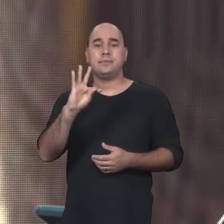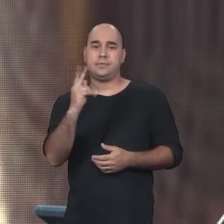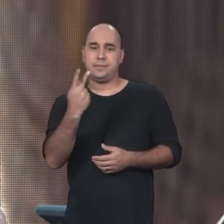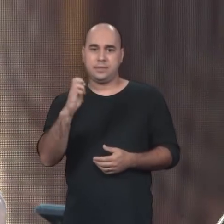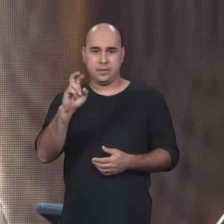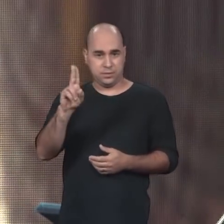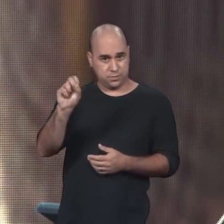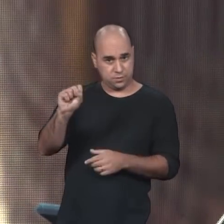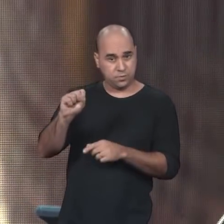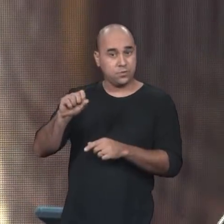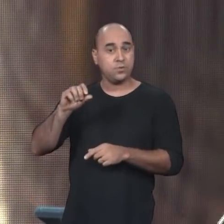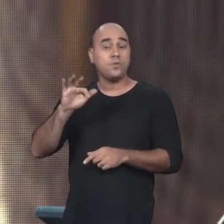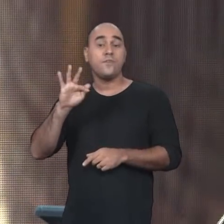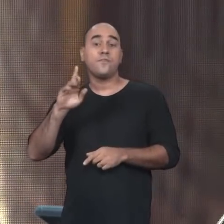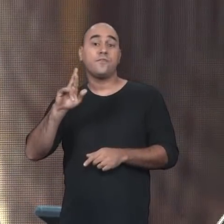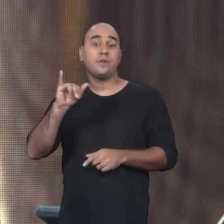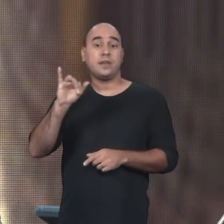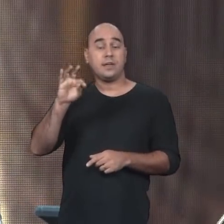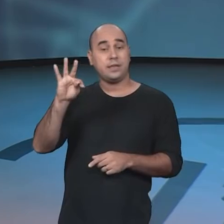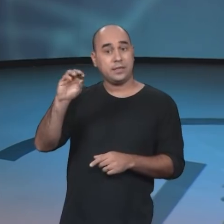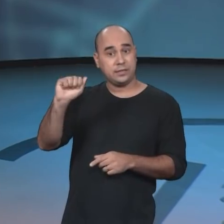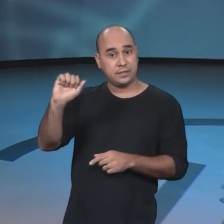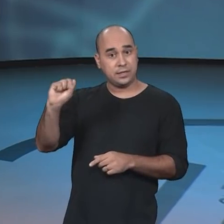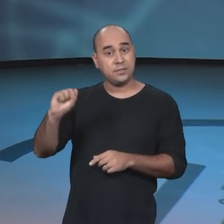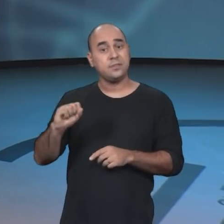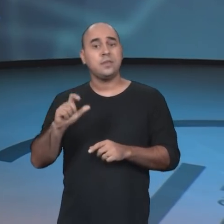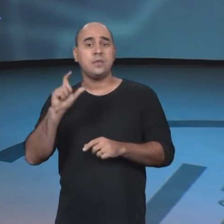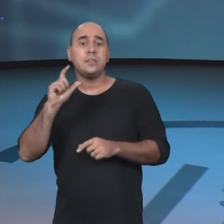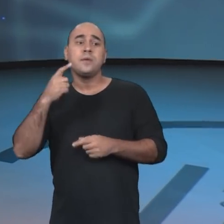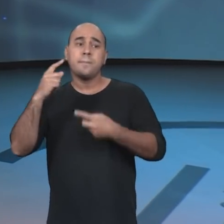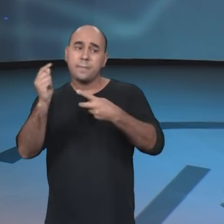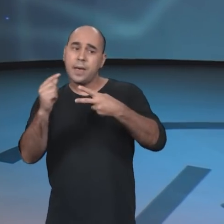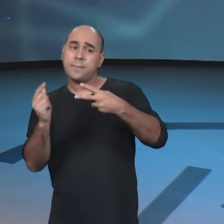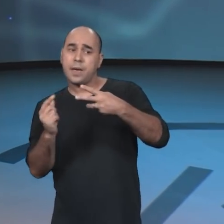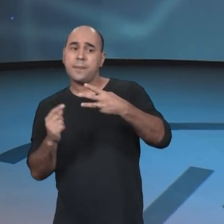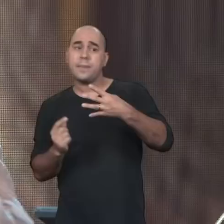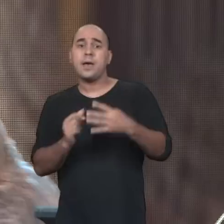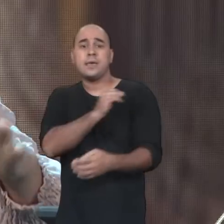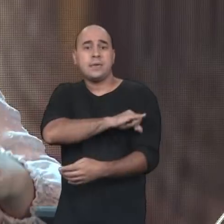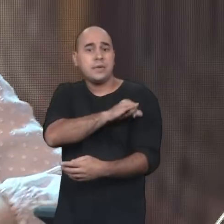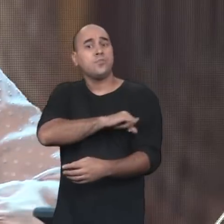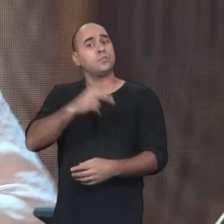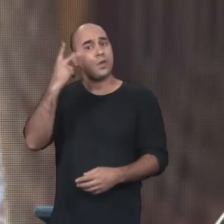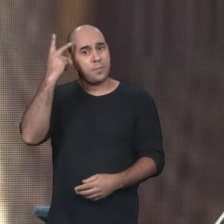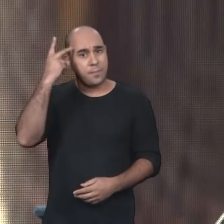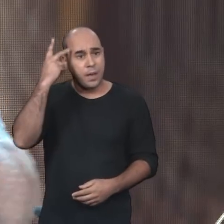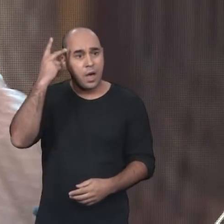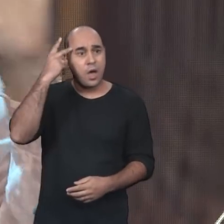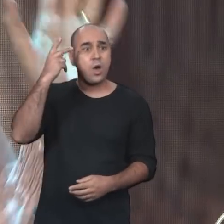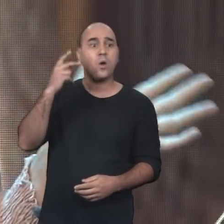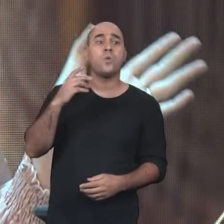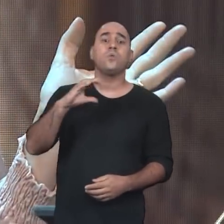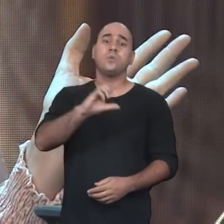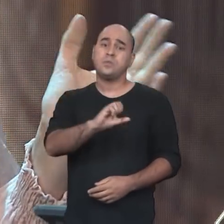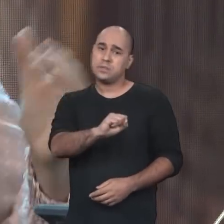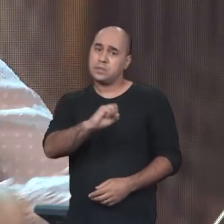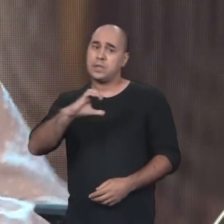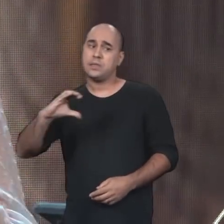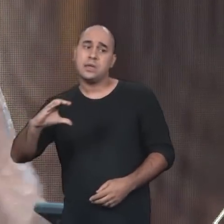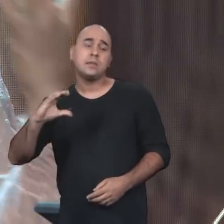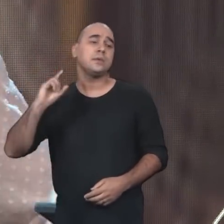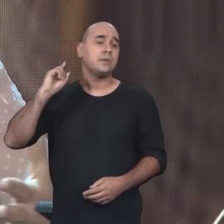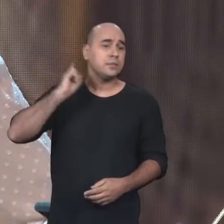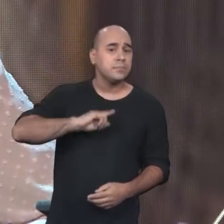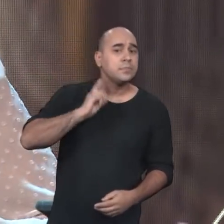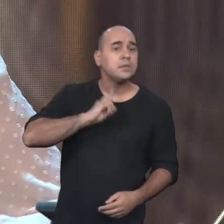Ivan Júnior do Rio de Janeiro, a Dávia de Chapecó, em Santa Catarina. Esse pessoal tá só querendo que cite a cidade